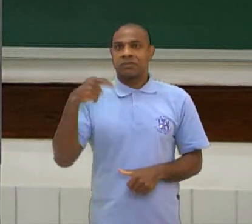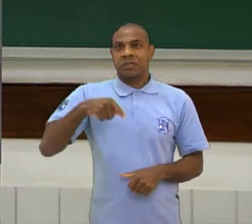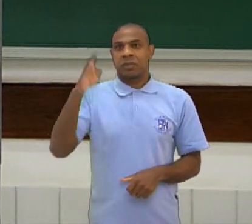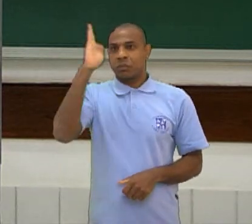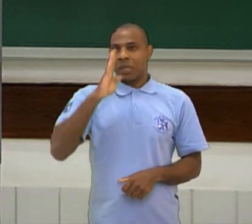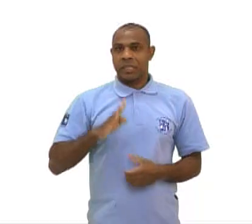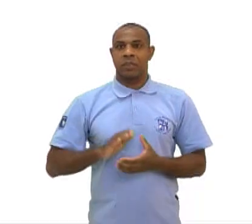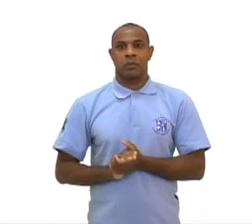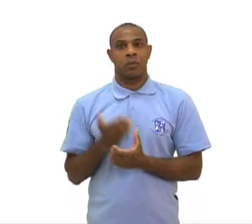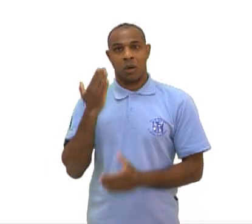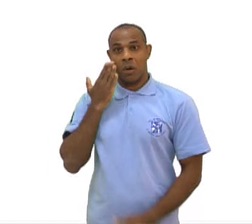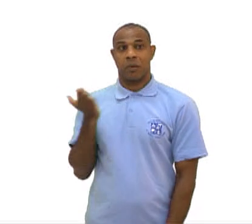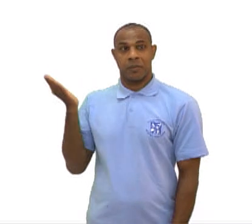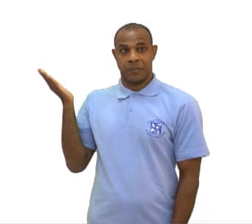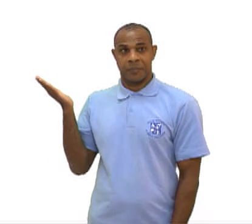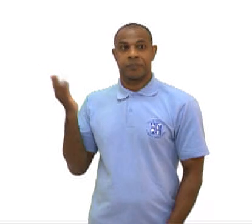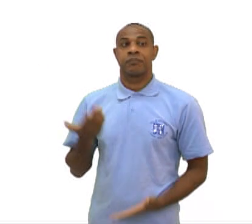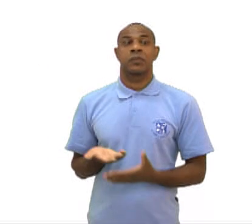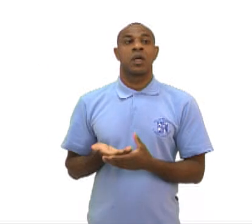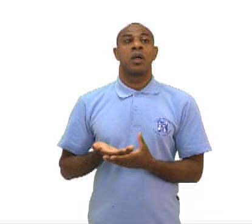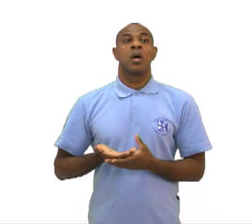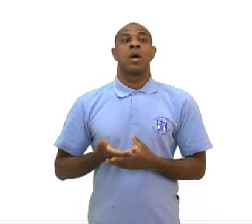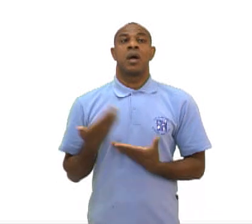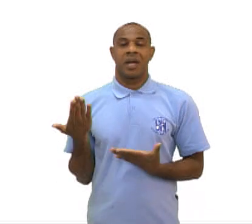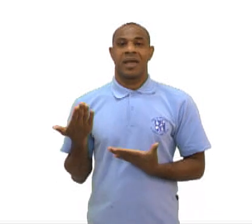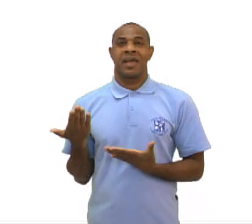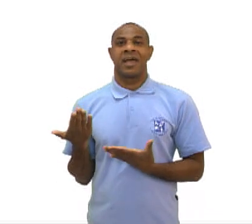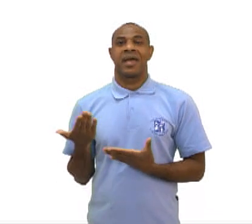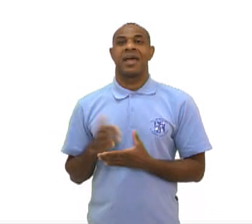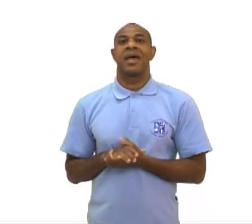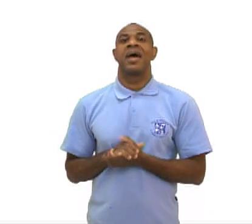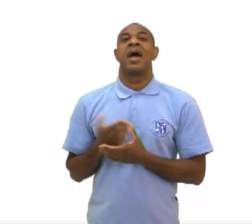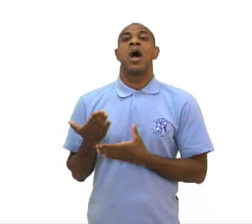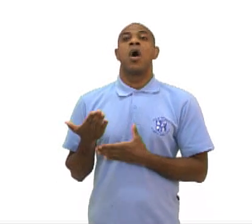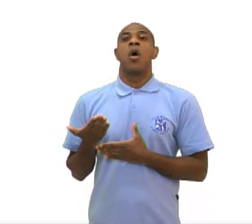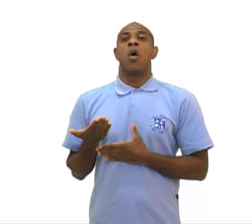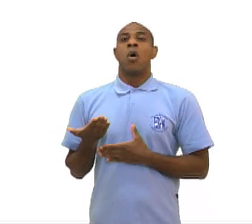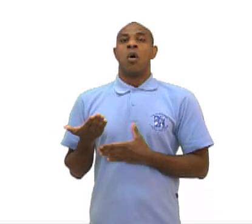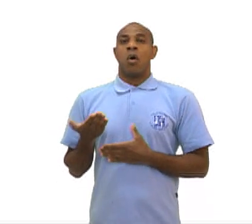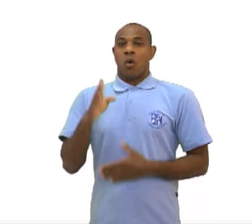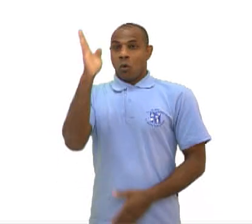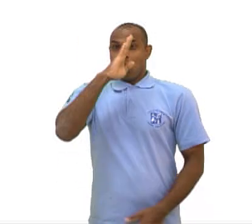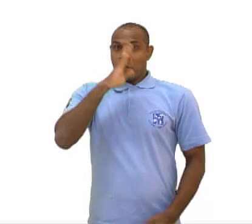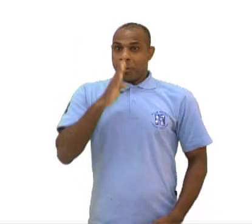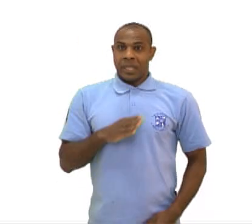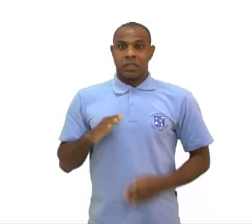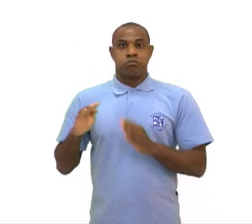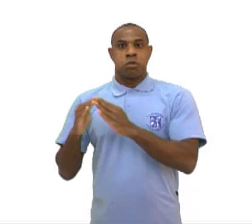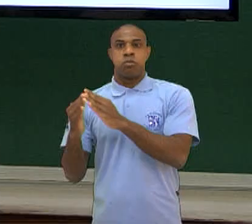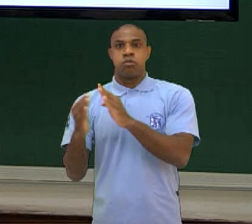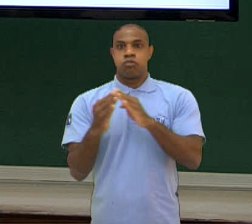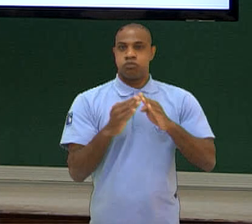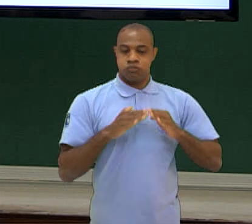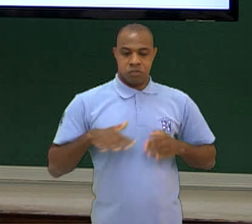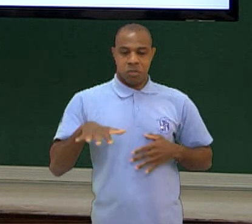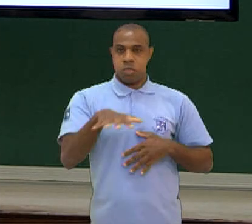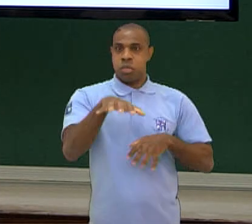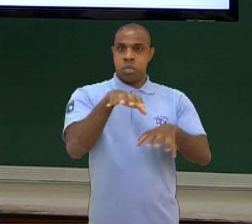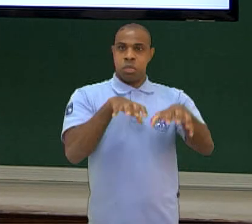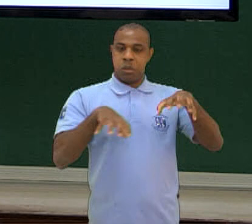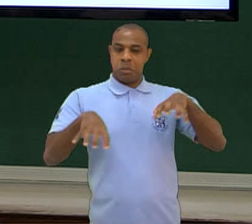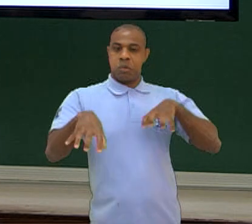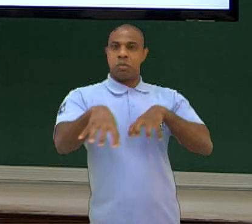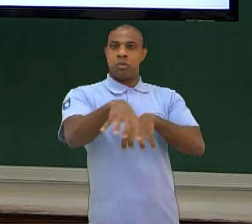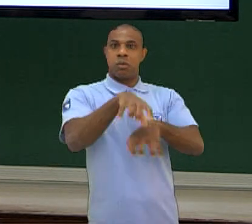país. Então, o Brasil colônia, lembre-se que nós somos colônia de Portugal, ele foi formado, então, a partir do quê? A partir da formação